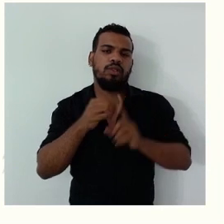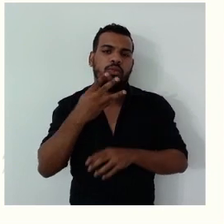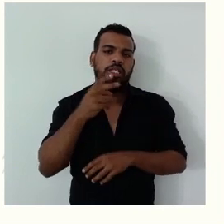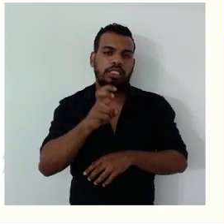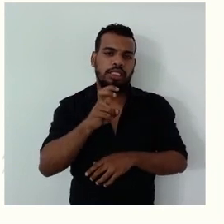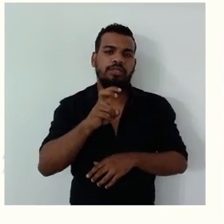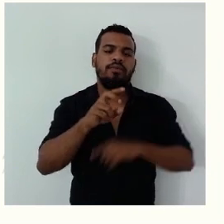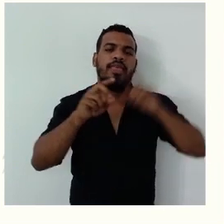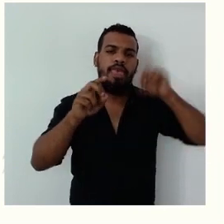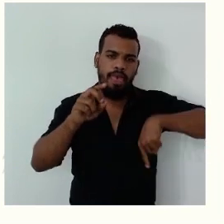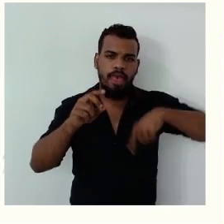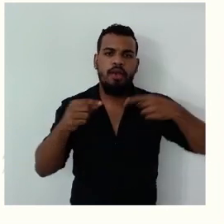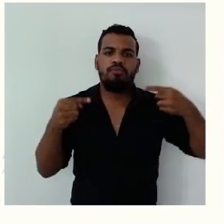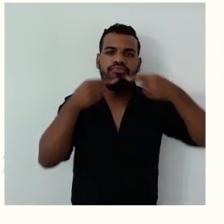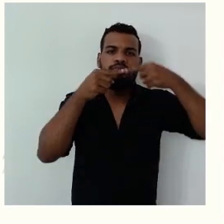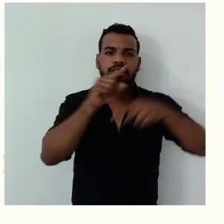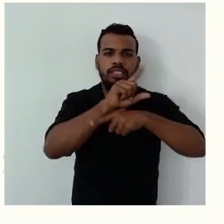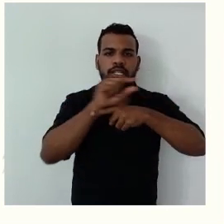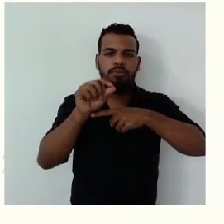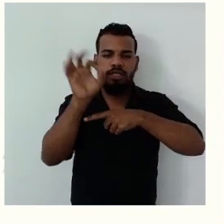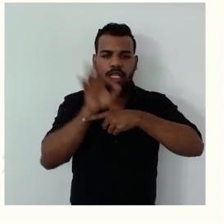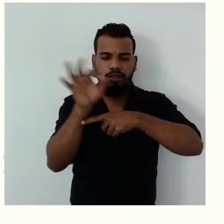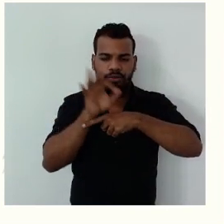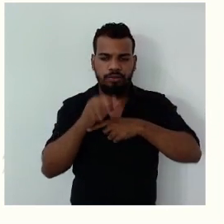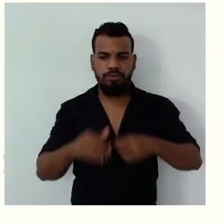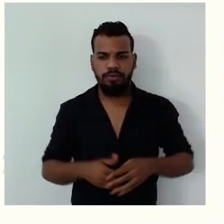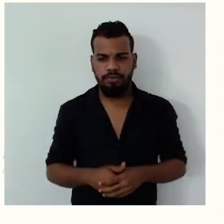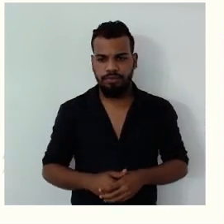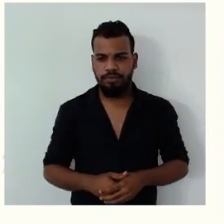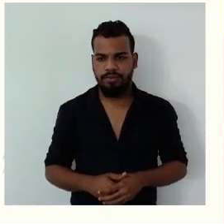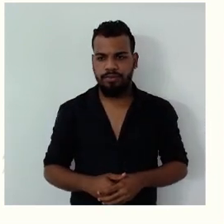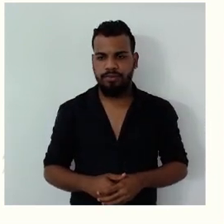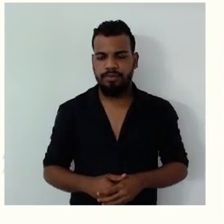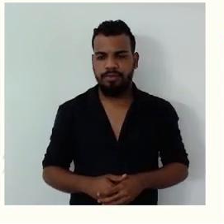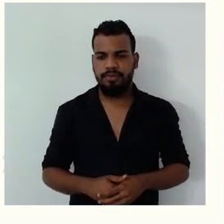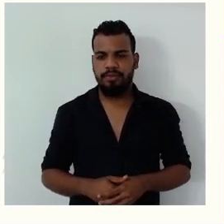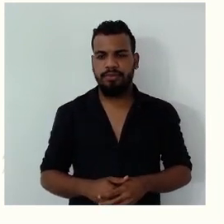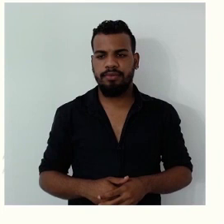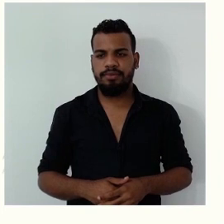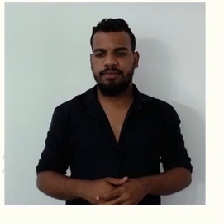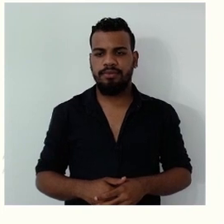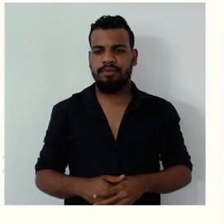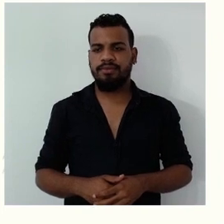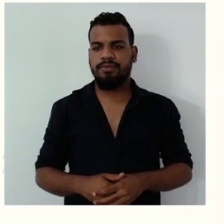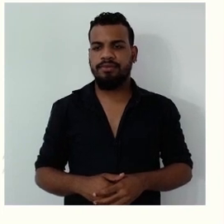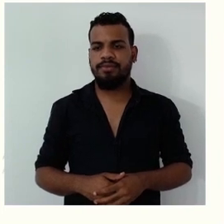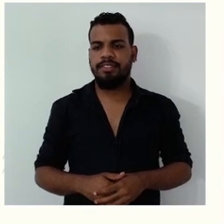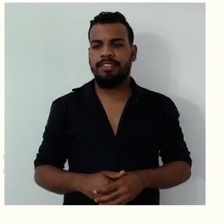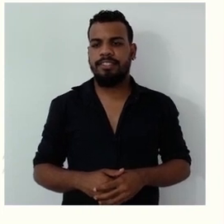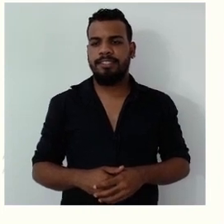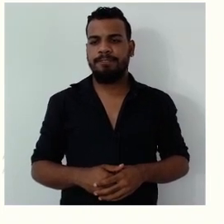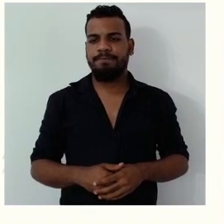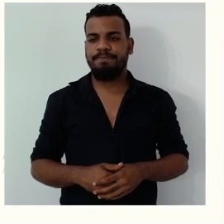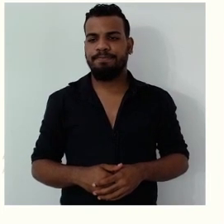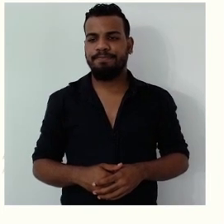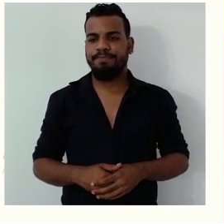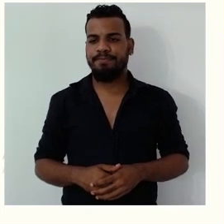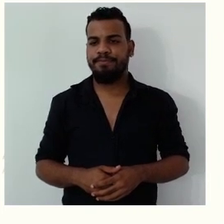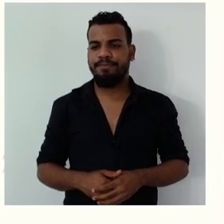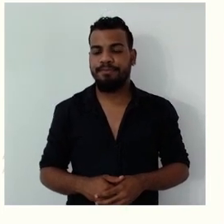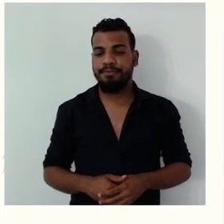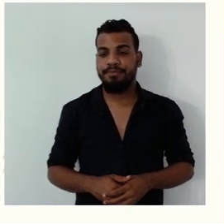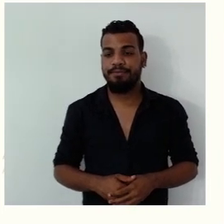equivale a 100. 42,75 equivale a 95%. Beleza? Então, veja agora